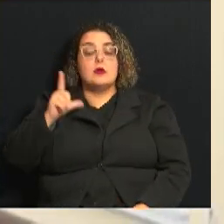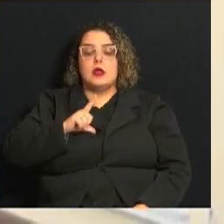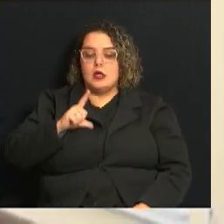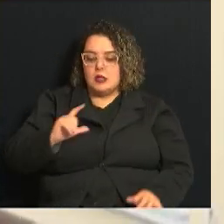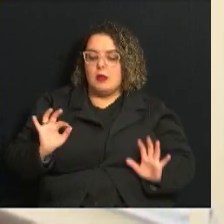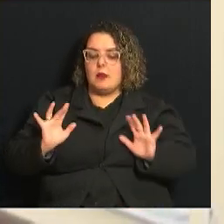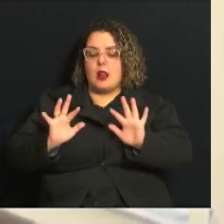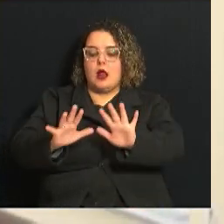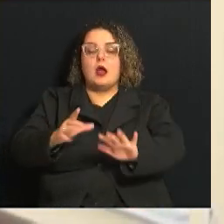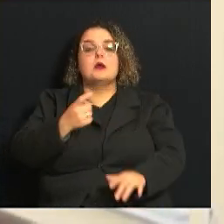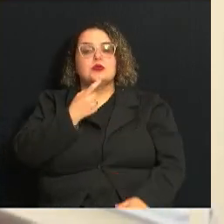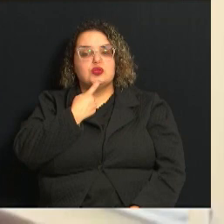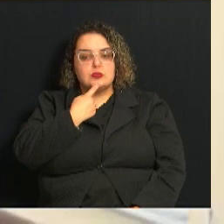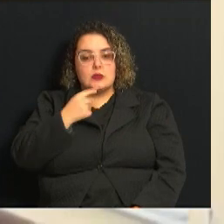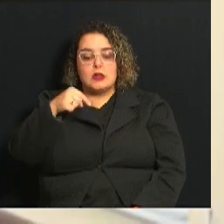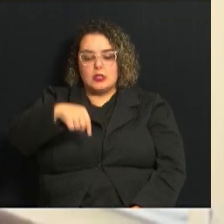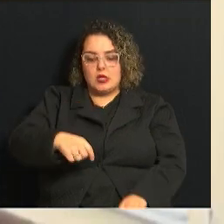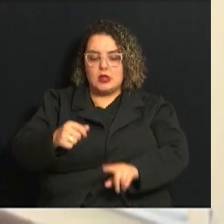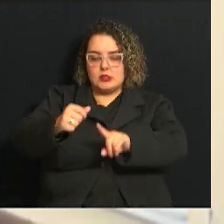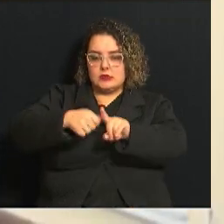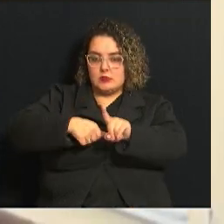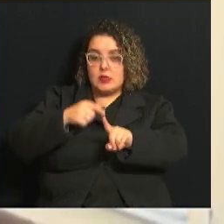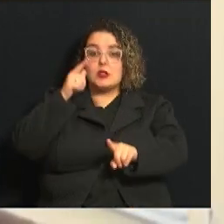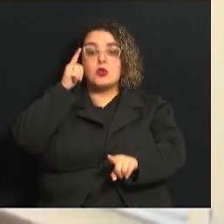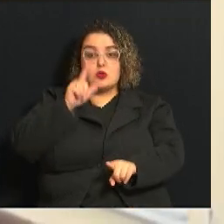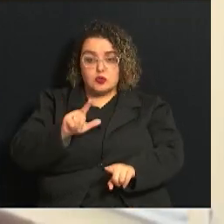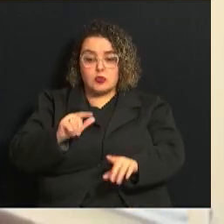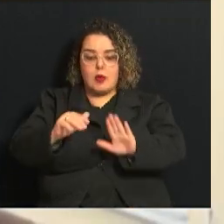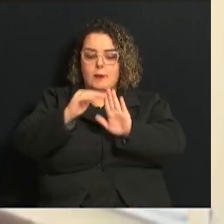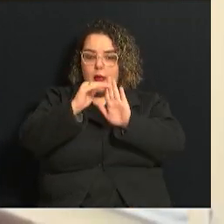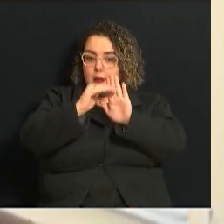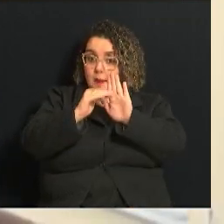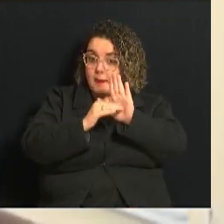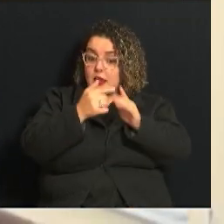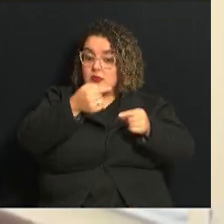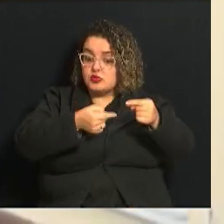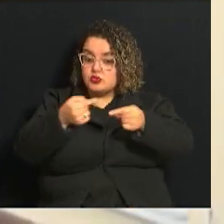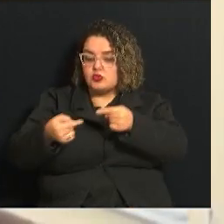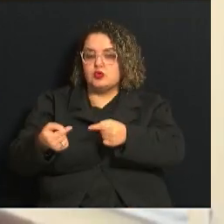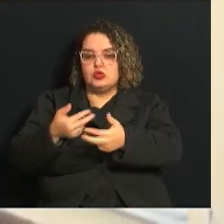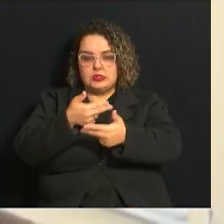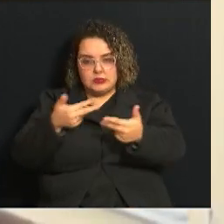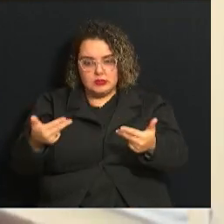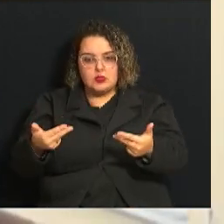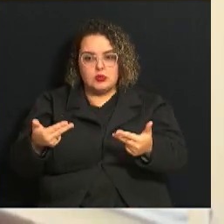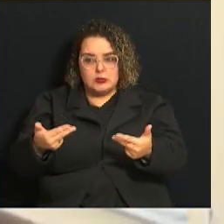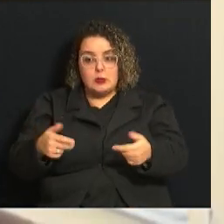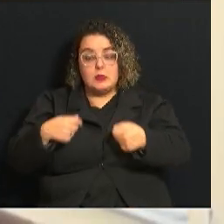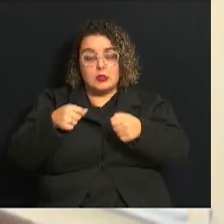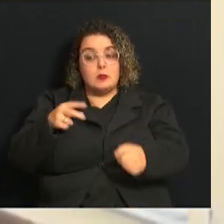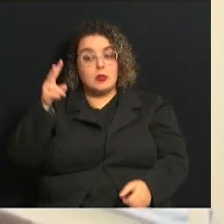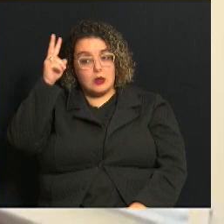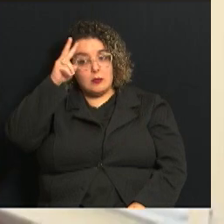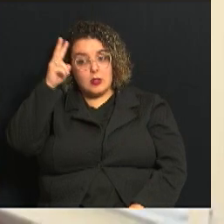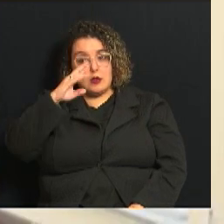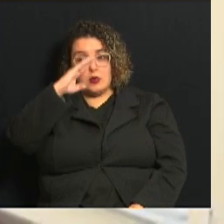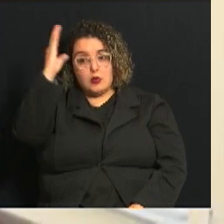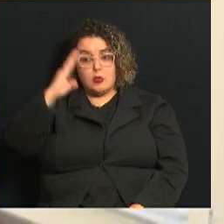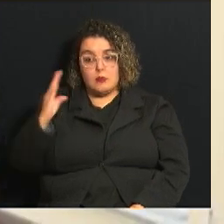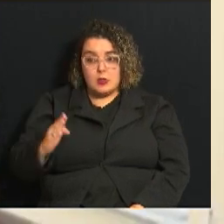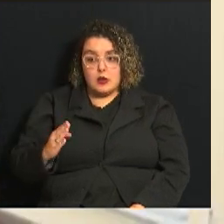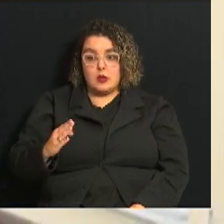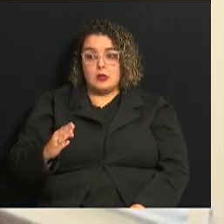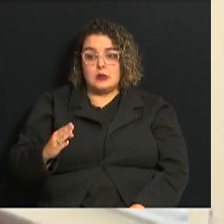Campinas e é esse mês a gente consegue faltar aí você consegue curtir a gente vai lembrar que o Brasil é um dos países que